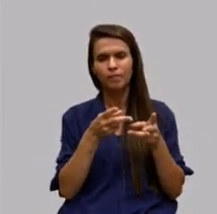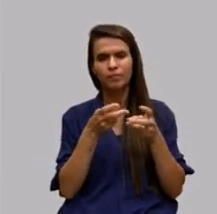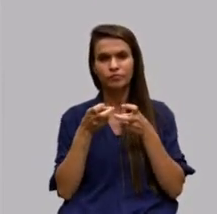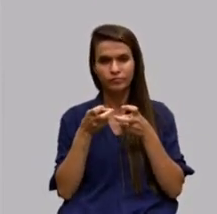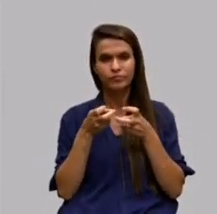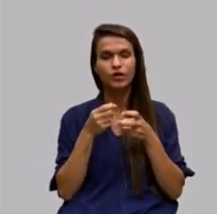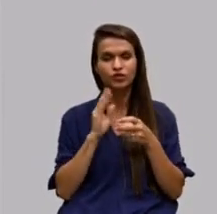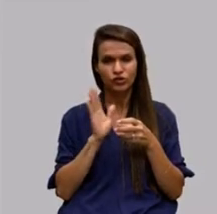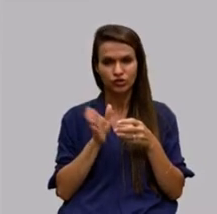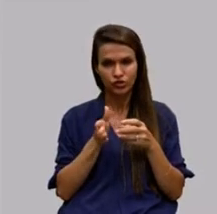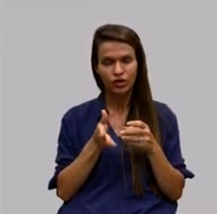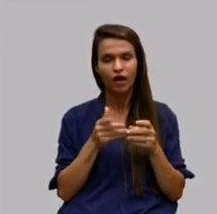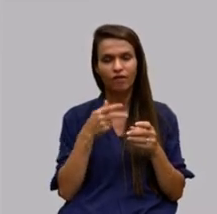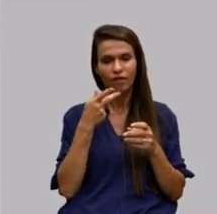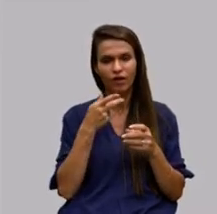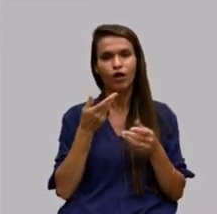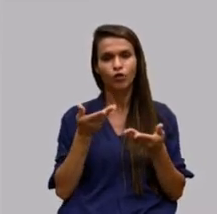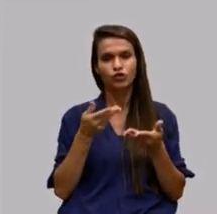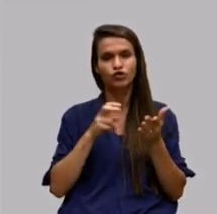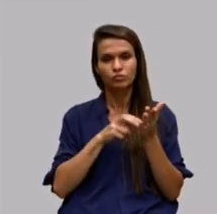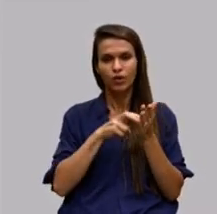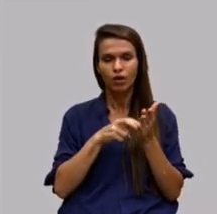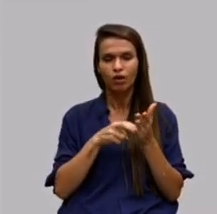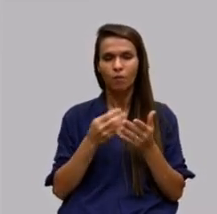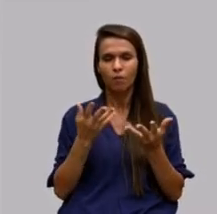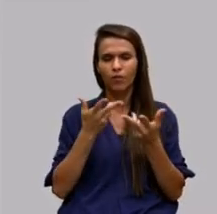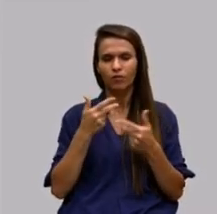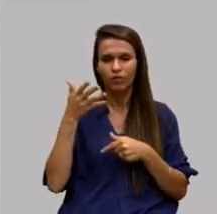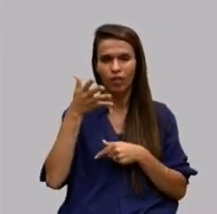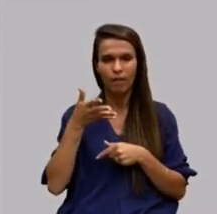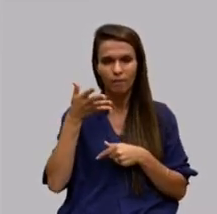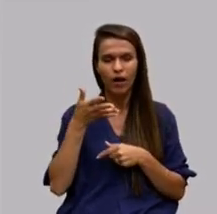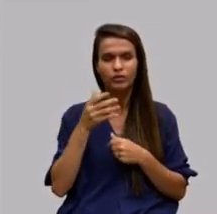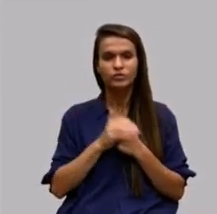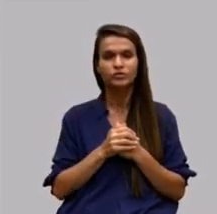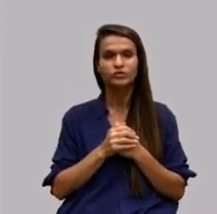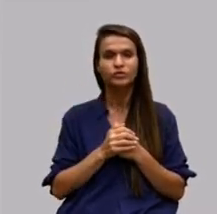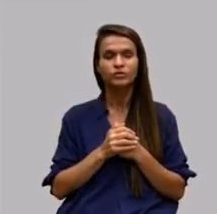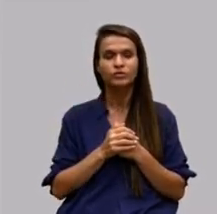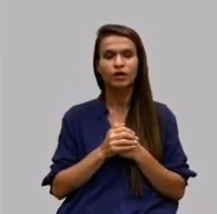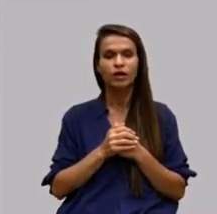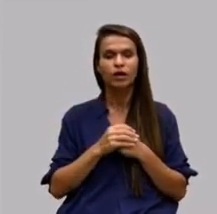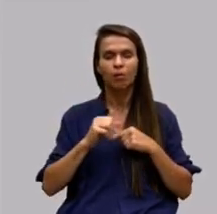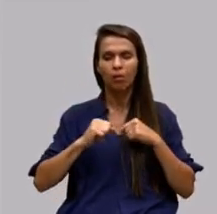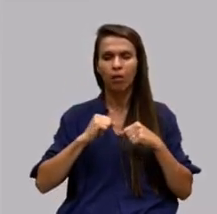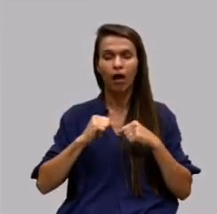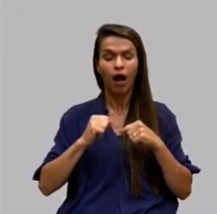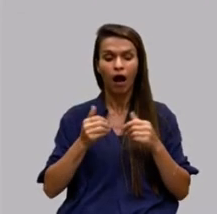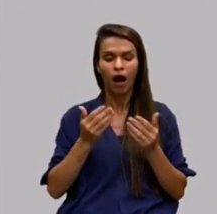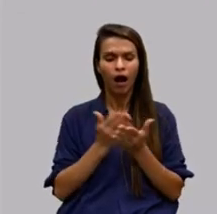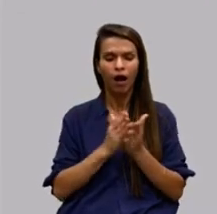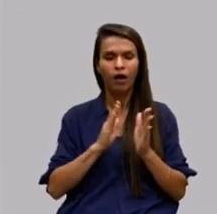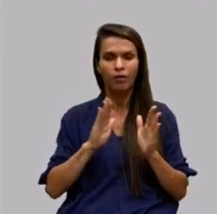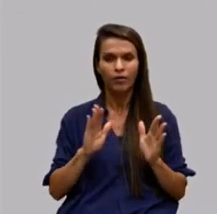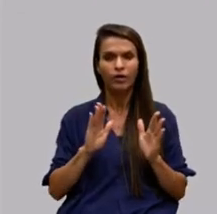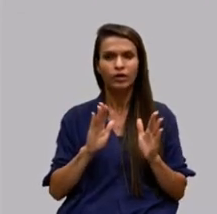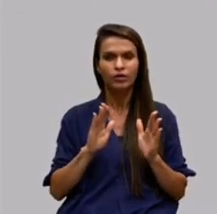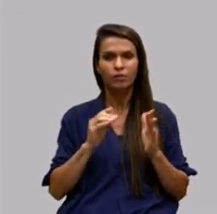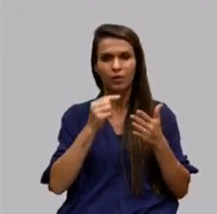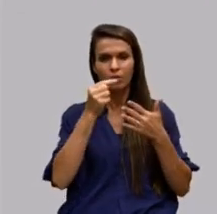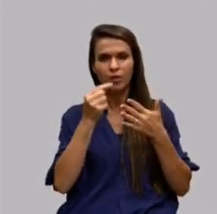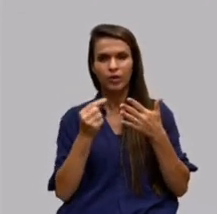foi colocado pela manhã um belo debate, que dizia o seguinte: acabaram-se as blue chips, né? Aqueles itens